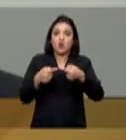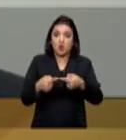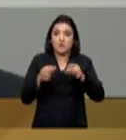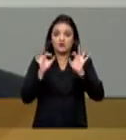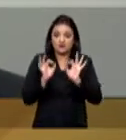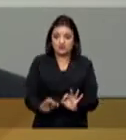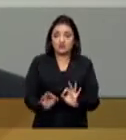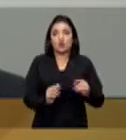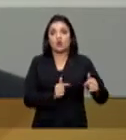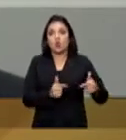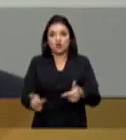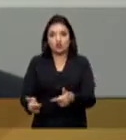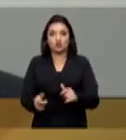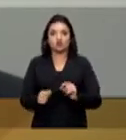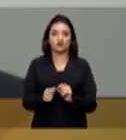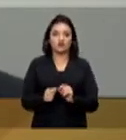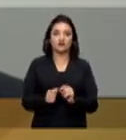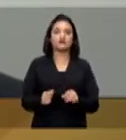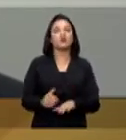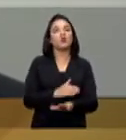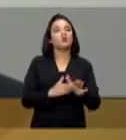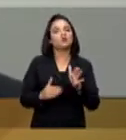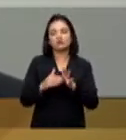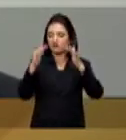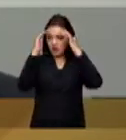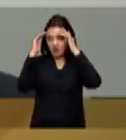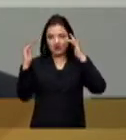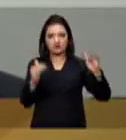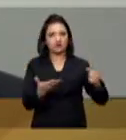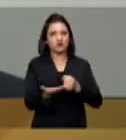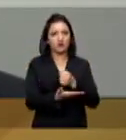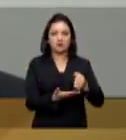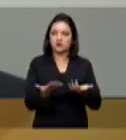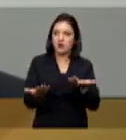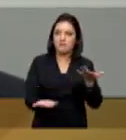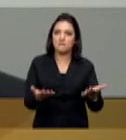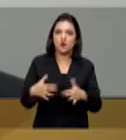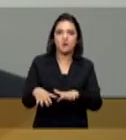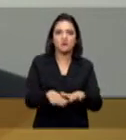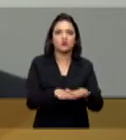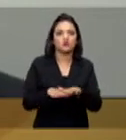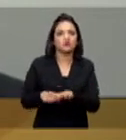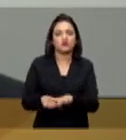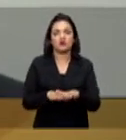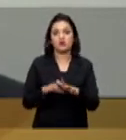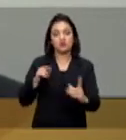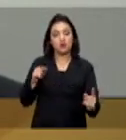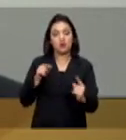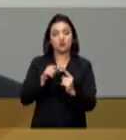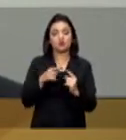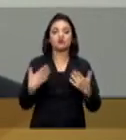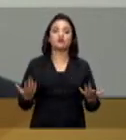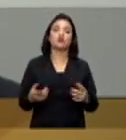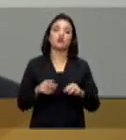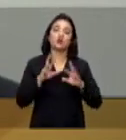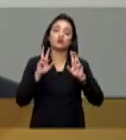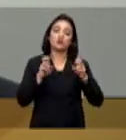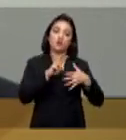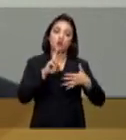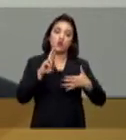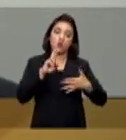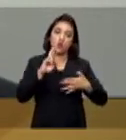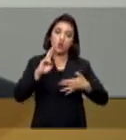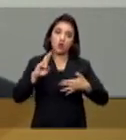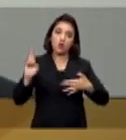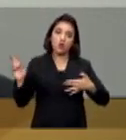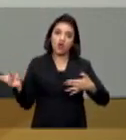autos, tudo prestigiando os princípios constitucionais da proporcionalidade e razoabilidade. Com relação ao recurso do réu,